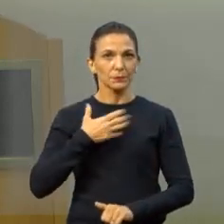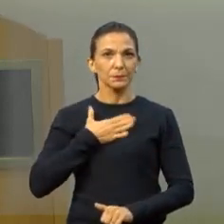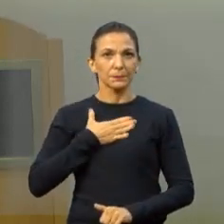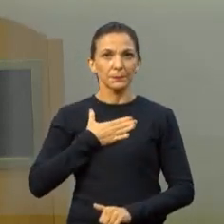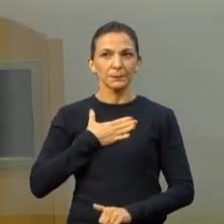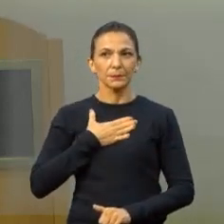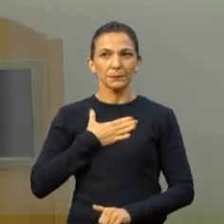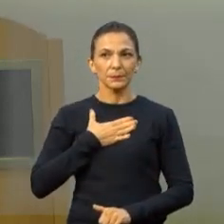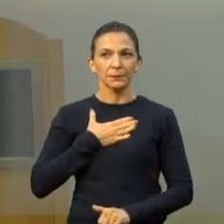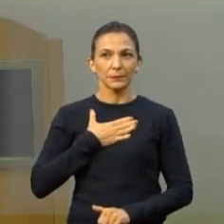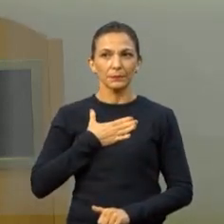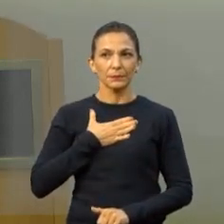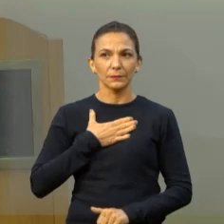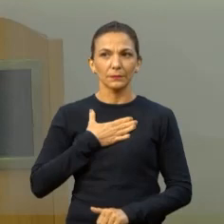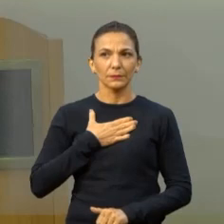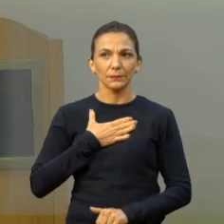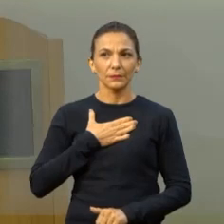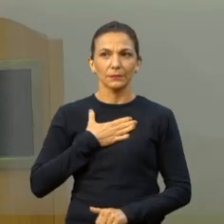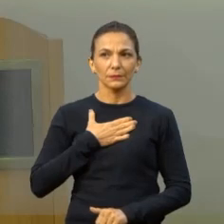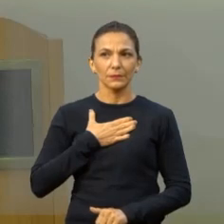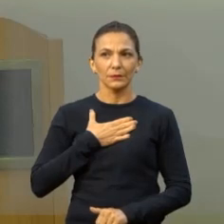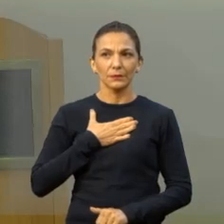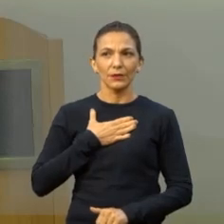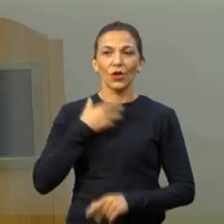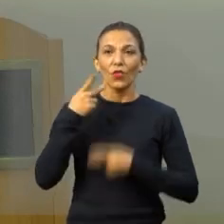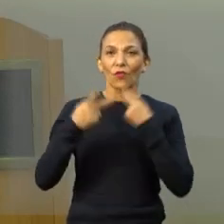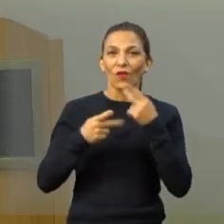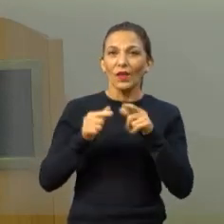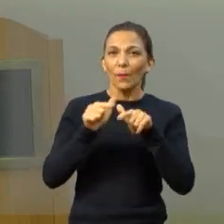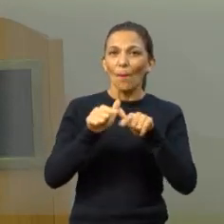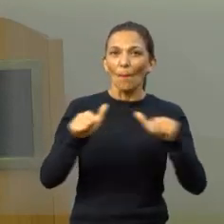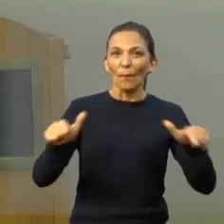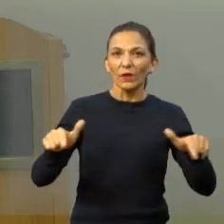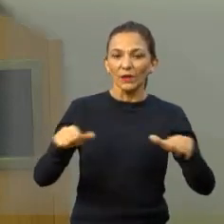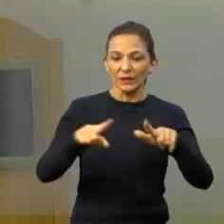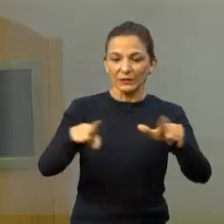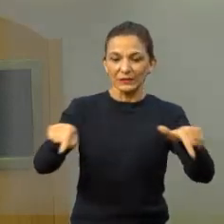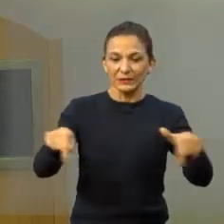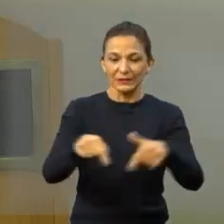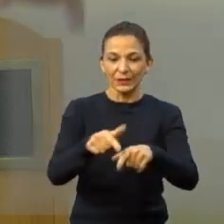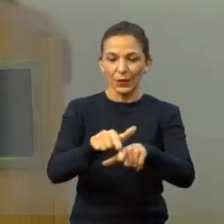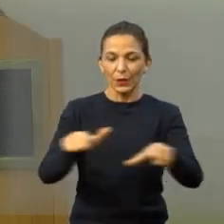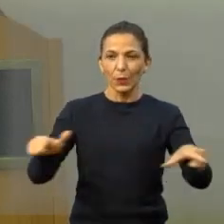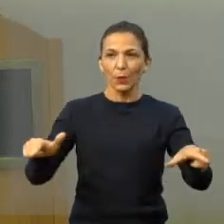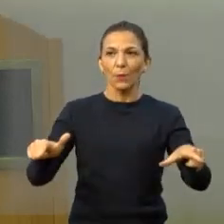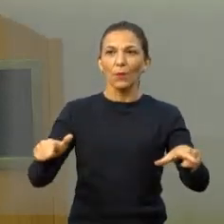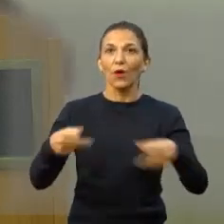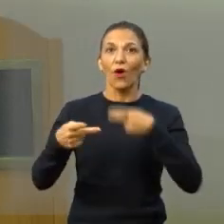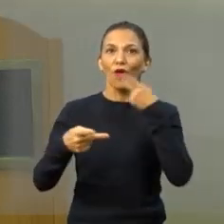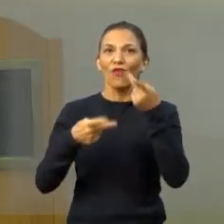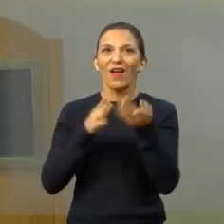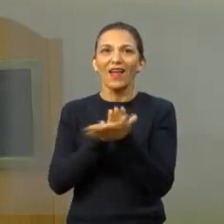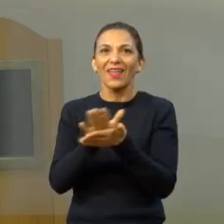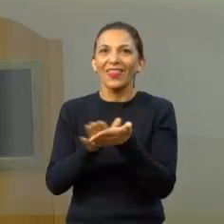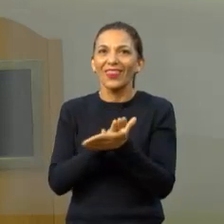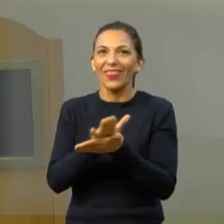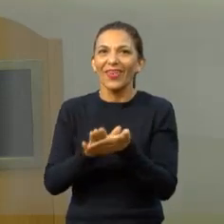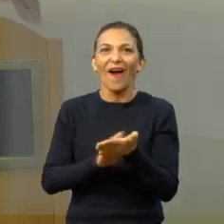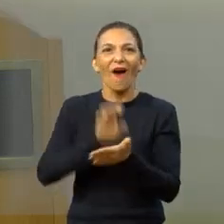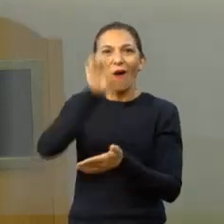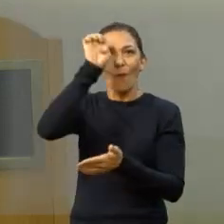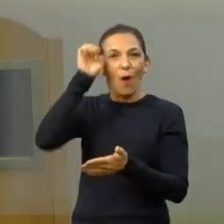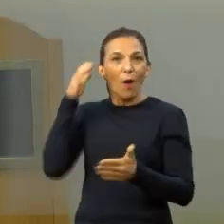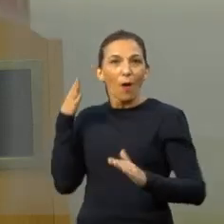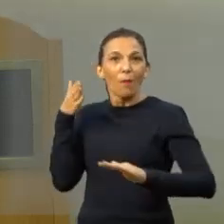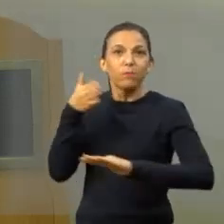viu o Paulo dia que ele ocorrido aqui eu não falei onde estavam fazendo uma limpeza de terreno não é sou é na frente né aproveitar que ele não tá aqui